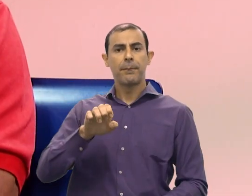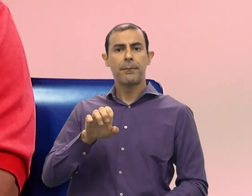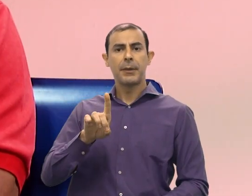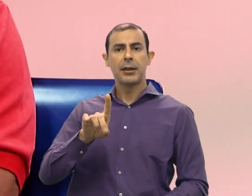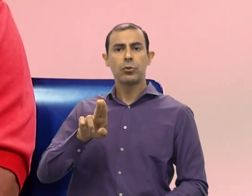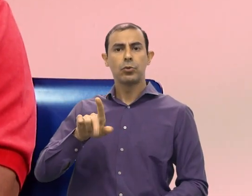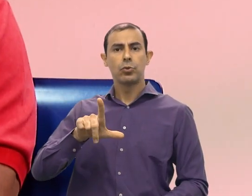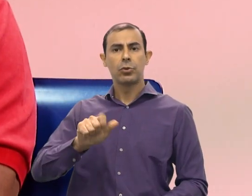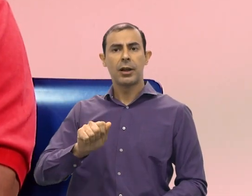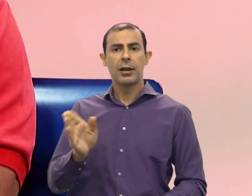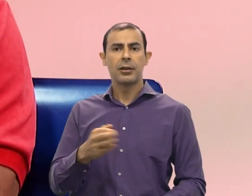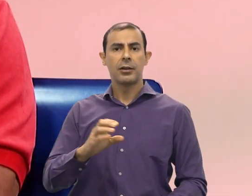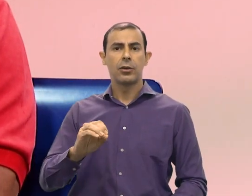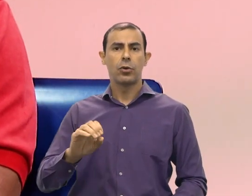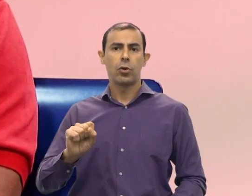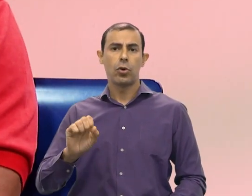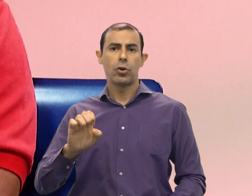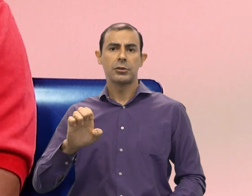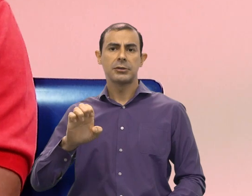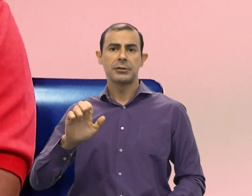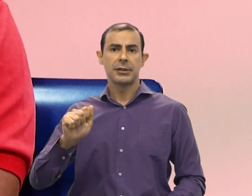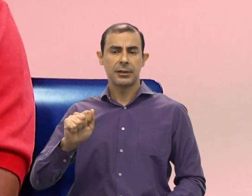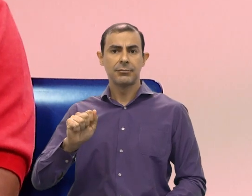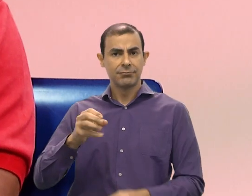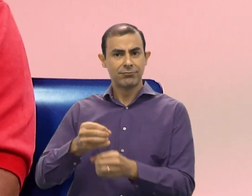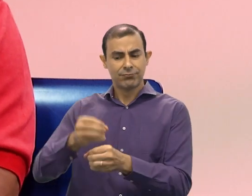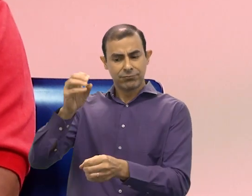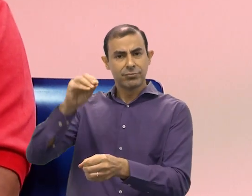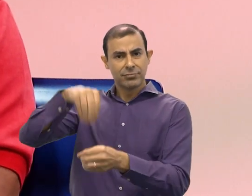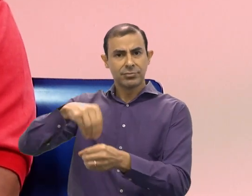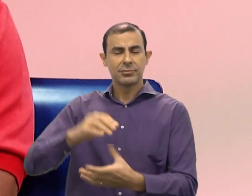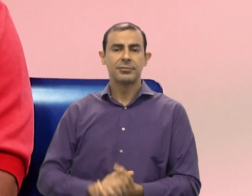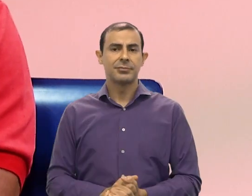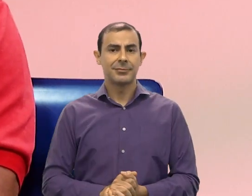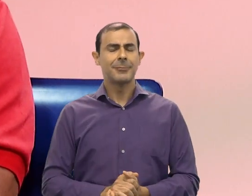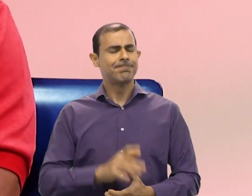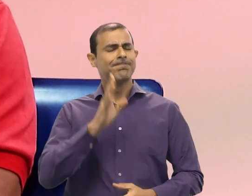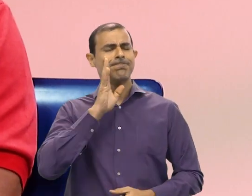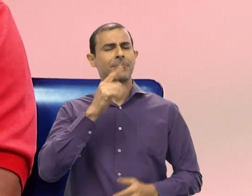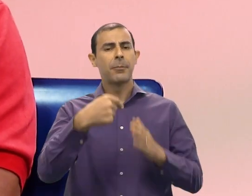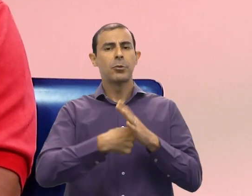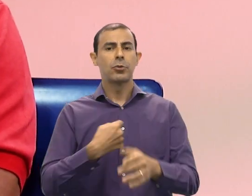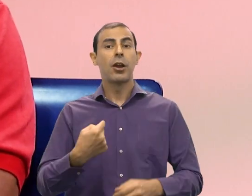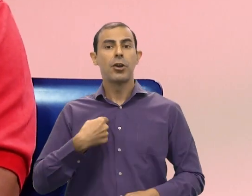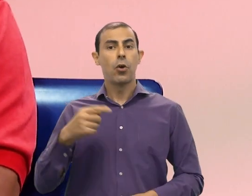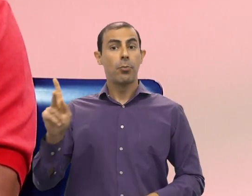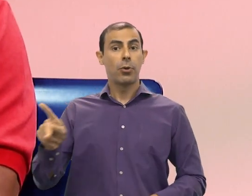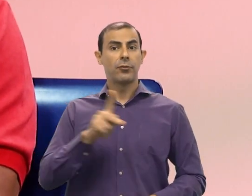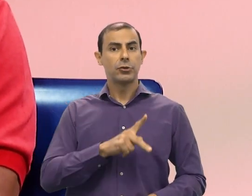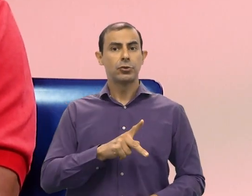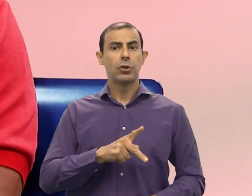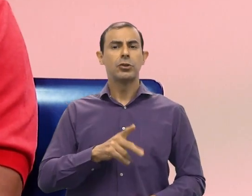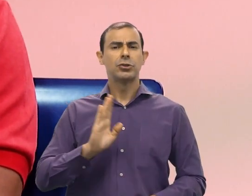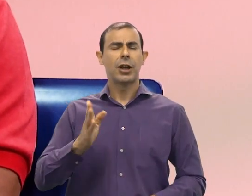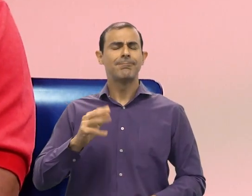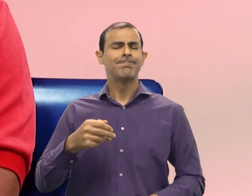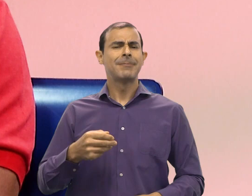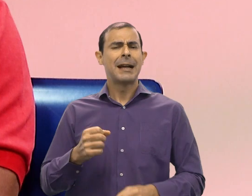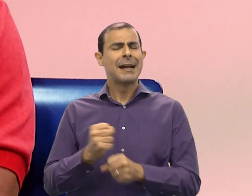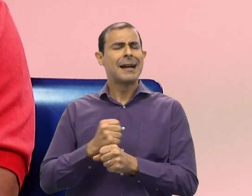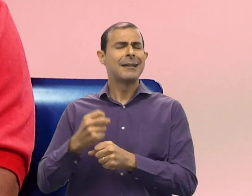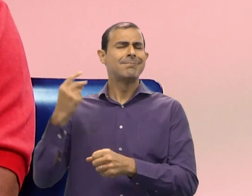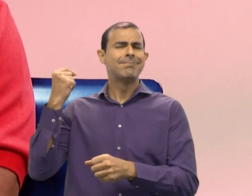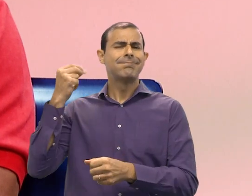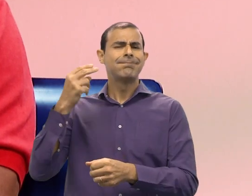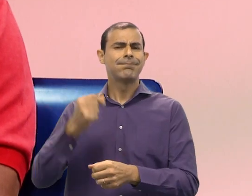aspecto, eu estou professor há 38 anos como biólogo e biomédico, e a única certeza que eu tenho é que eu